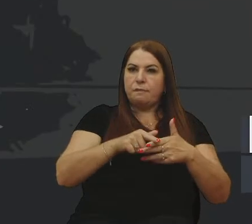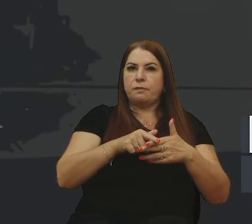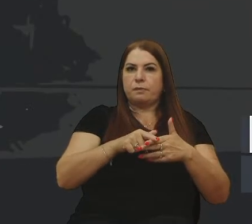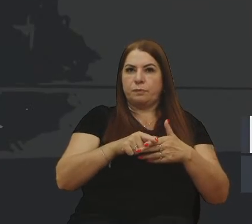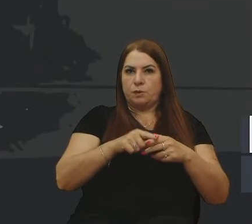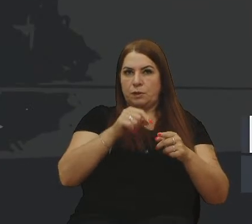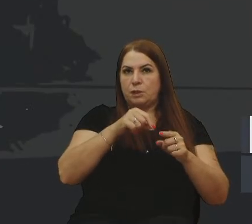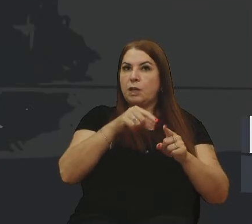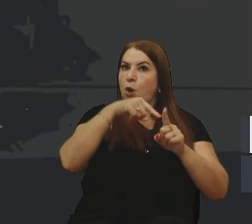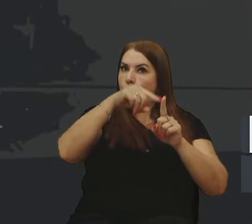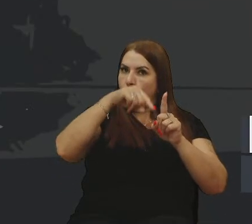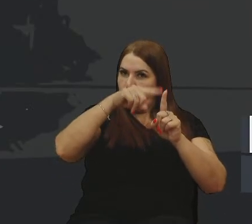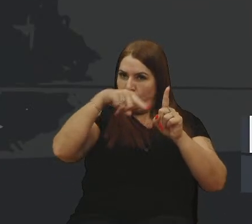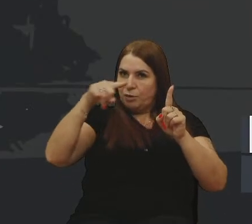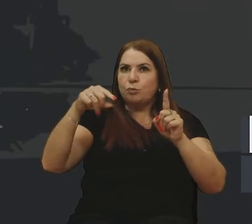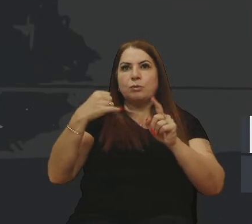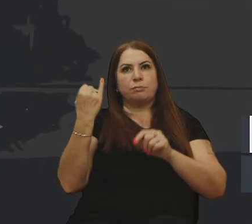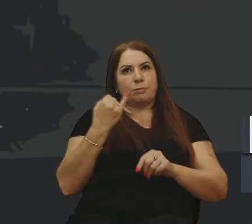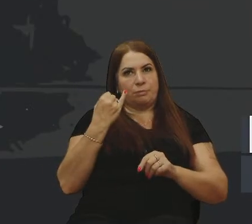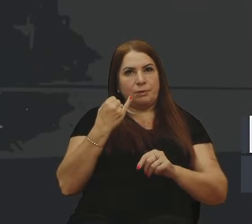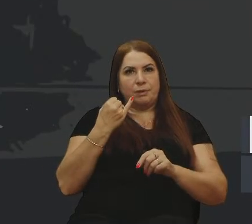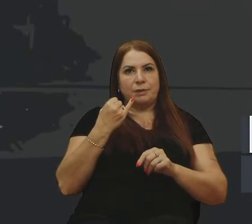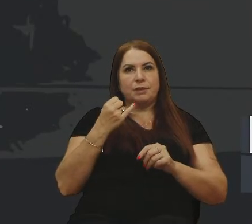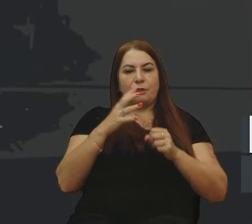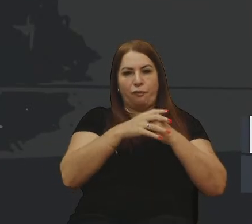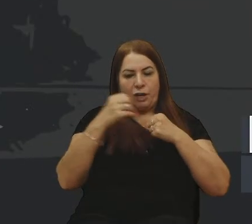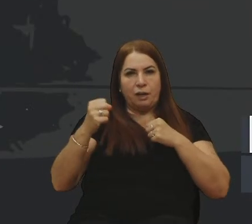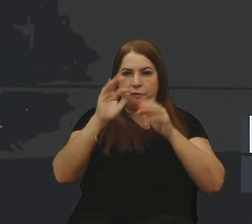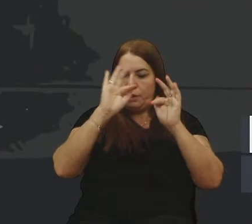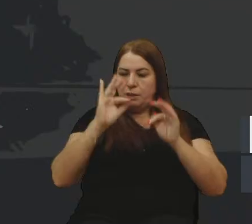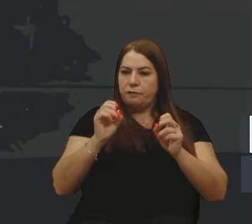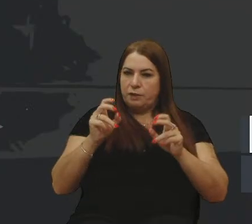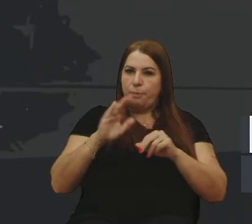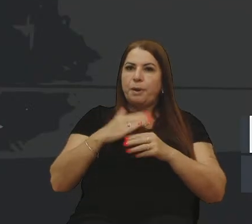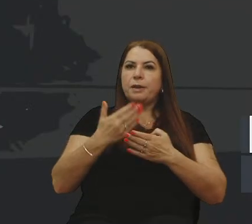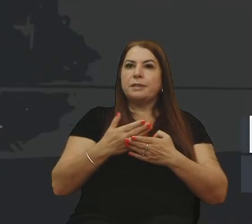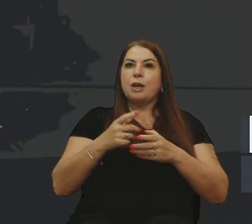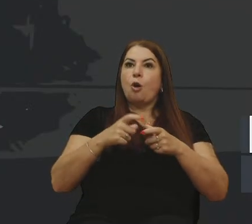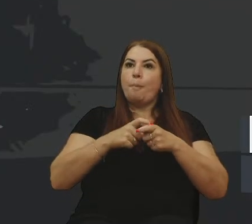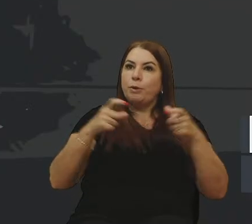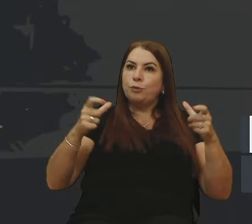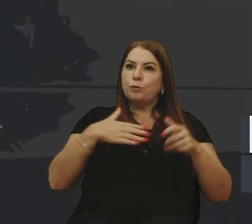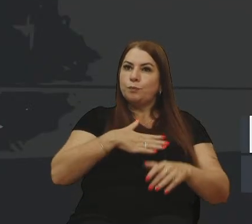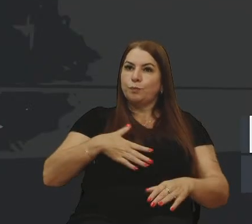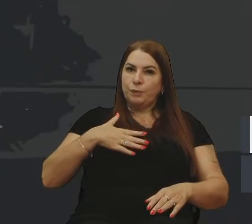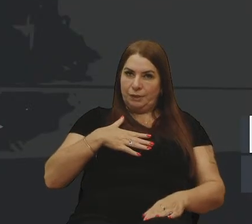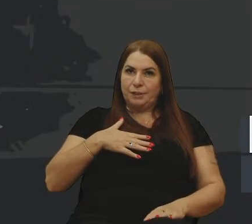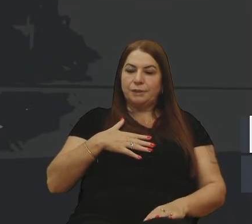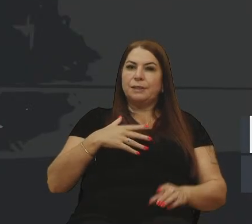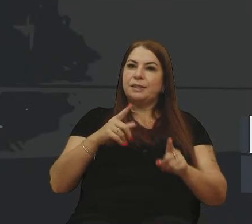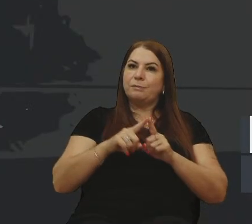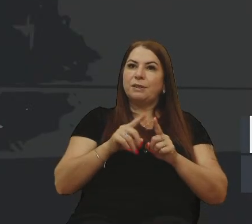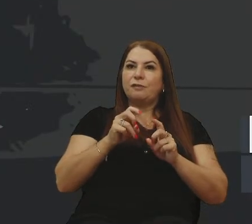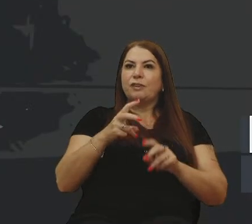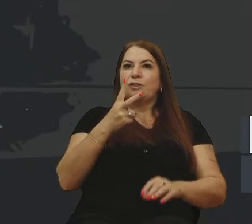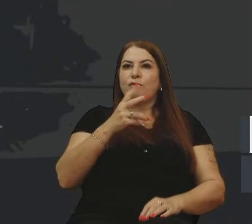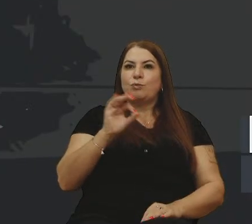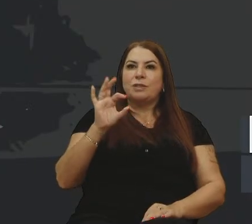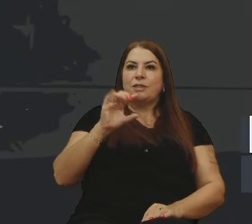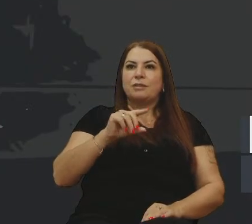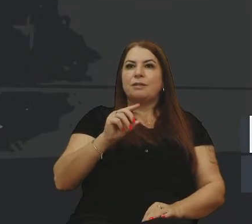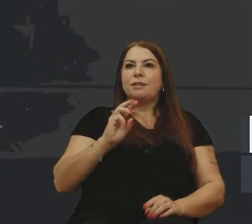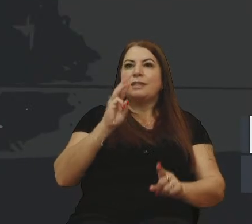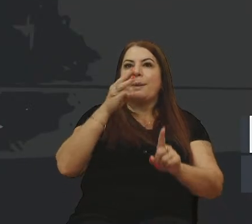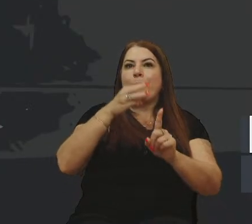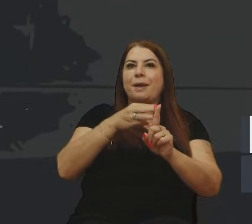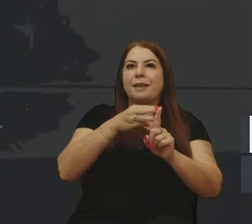indicador importante, né? Então, meu franqueado estava feliz, vendeu mais. A gente aumentou a satisfação do franqueado, mas a gente vendeu 20% da meta. Quanto que é